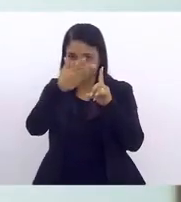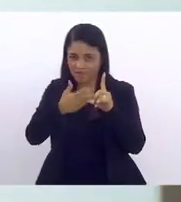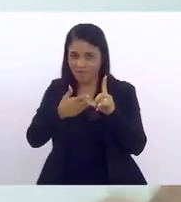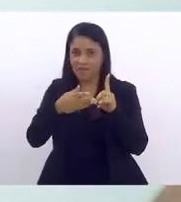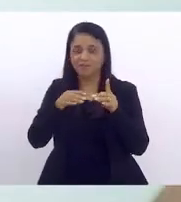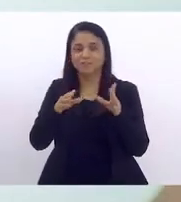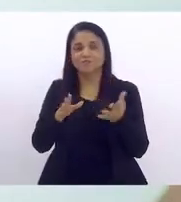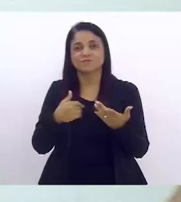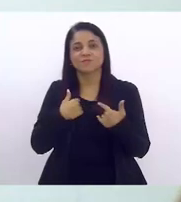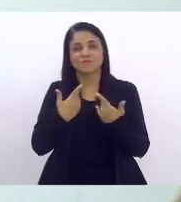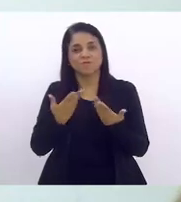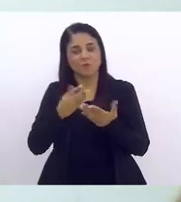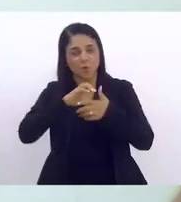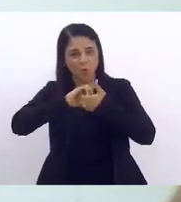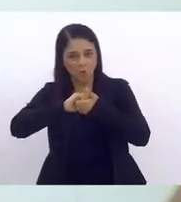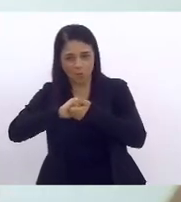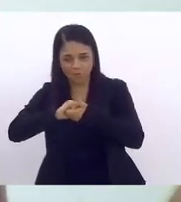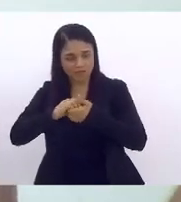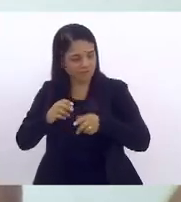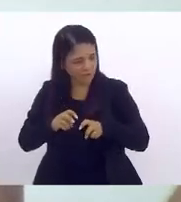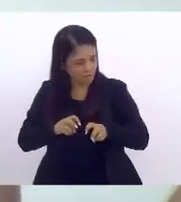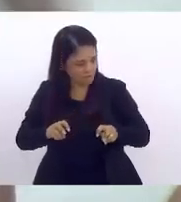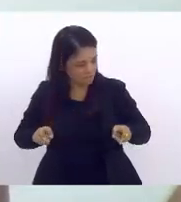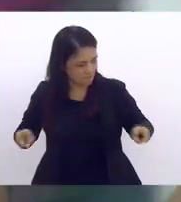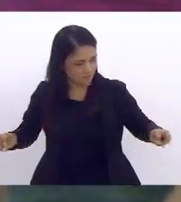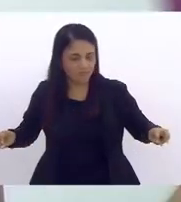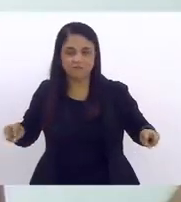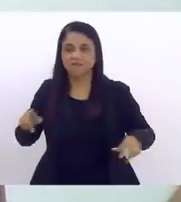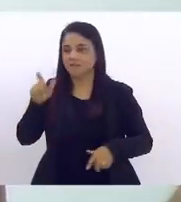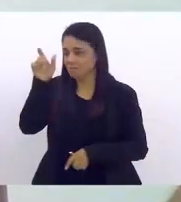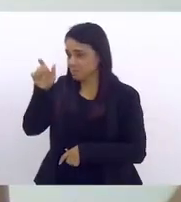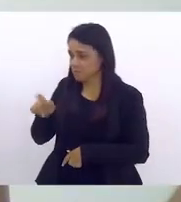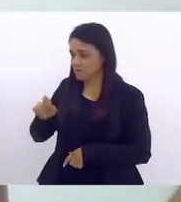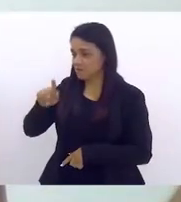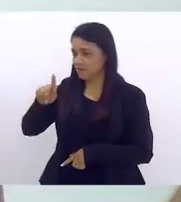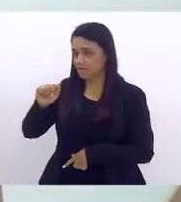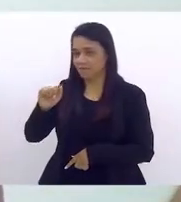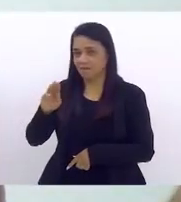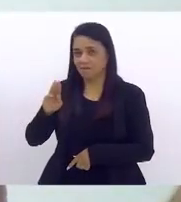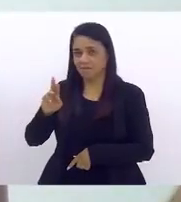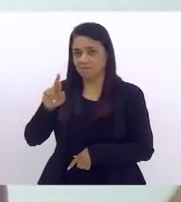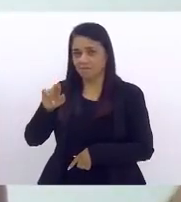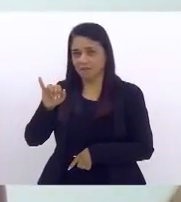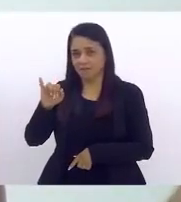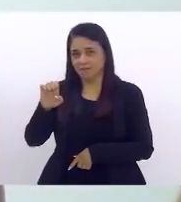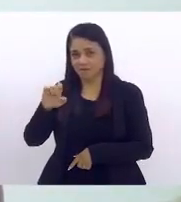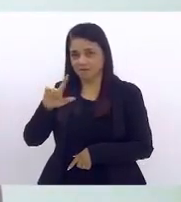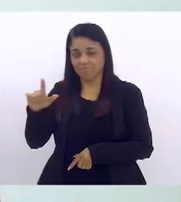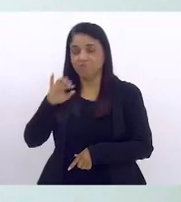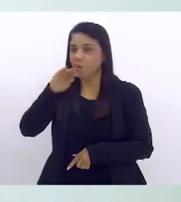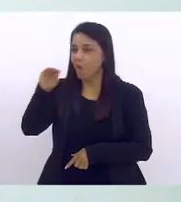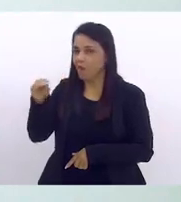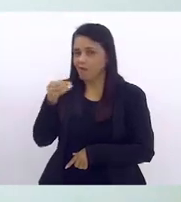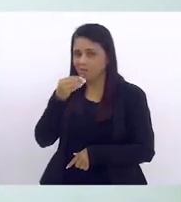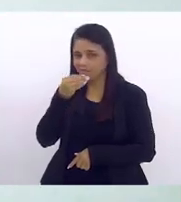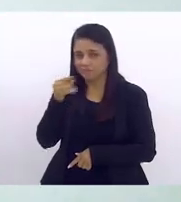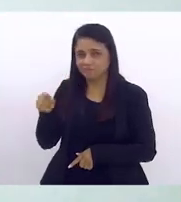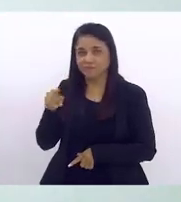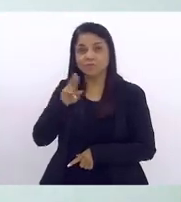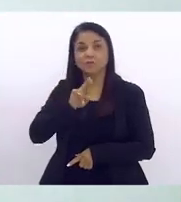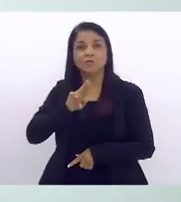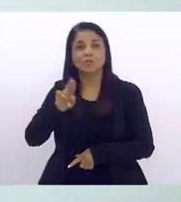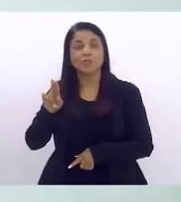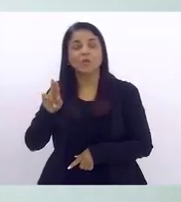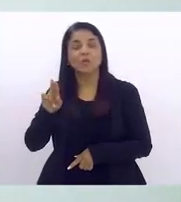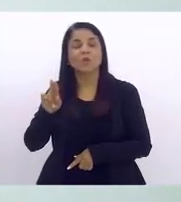pouco o protocolo para cumprimentar essa mesa aqui na pessoa da Gabriela. É, a quem eu aproveito para, em nome de quem